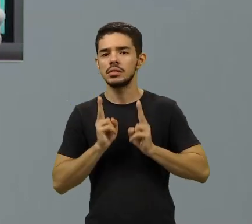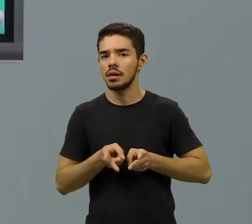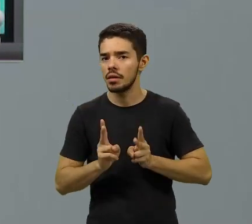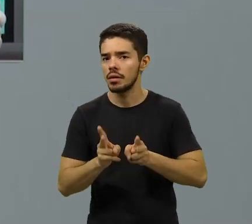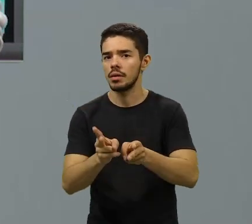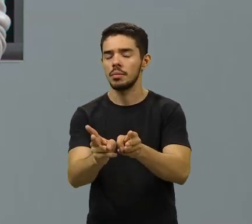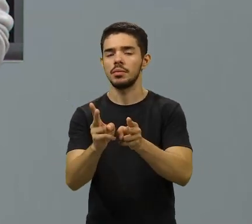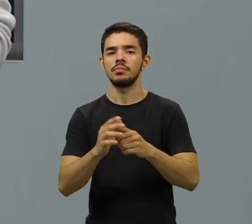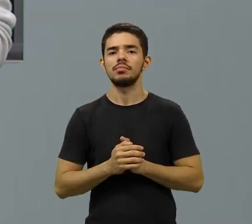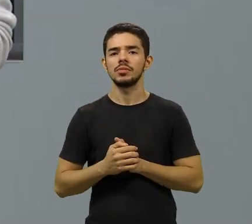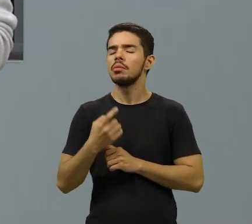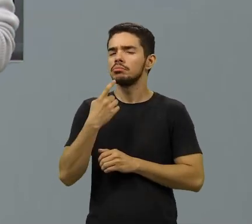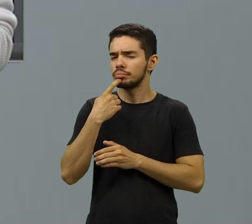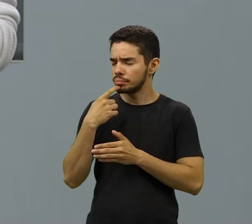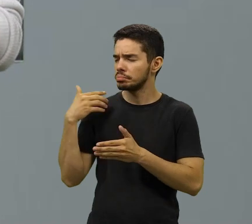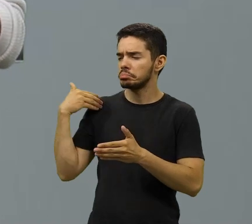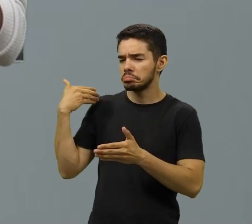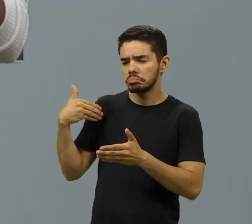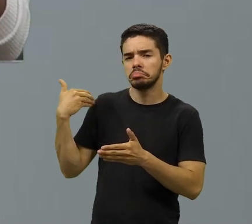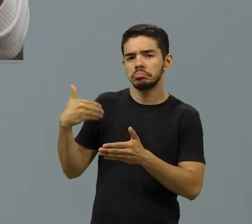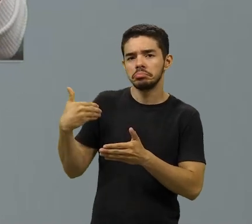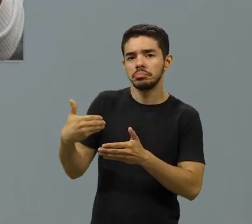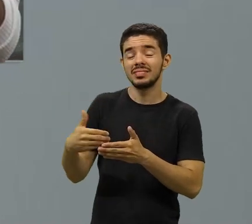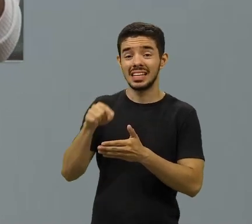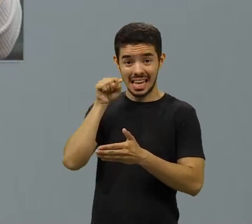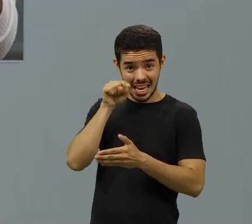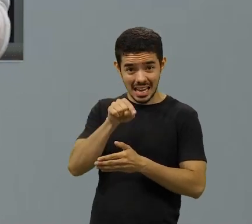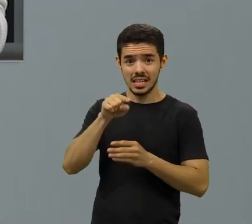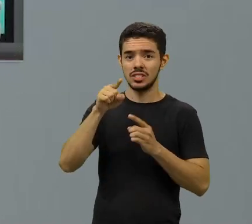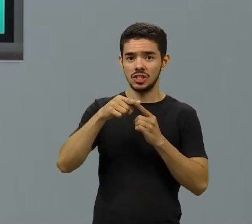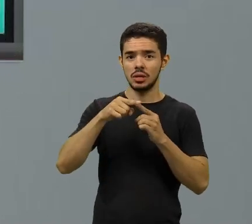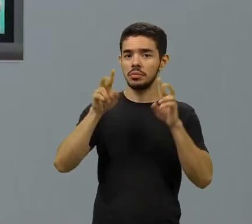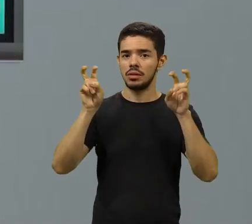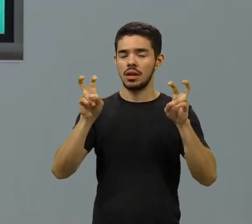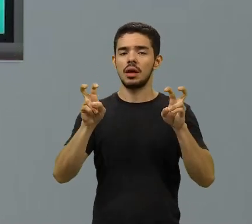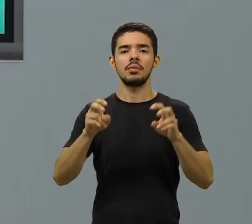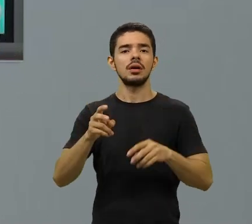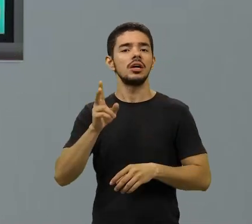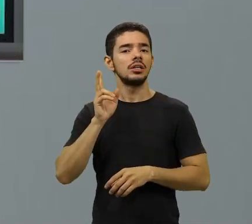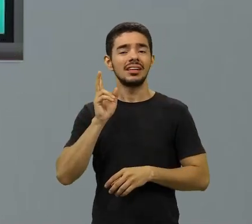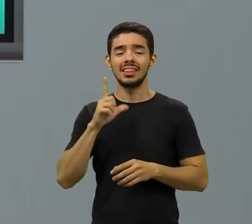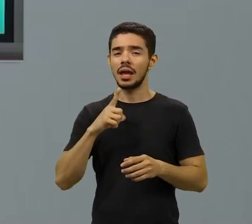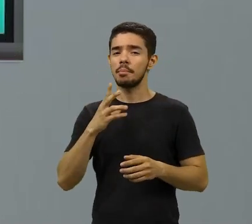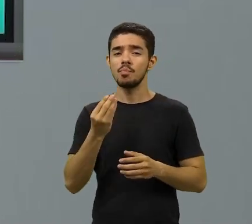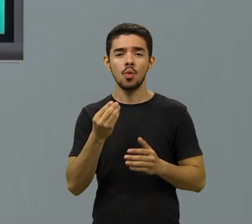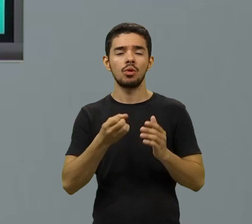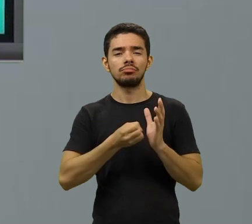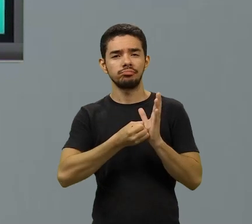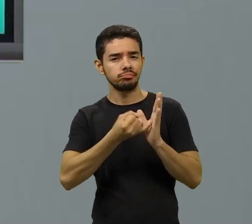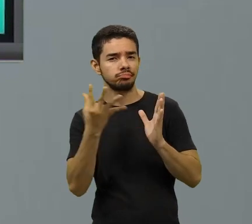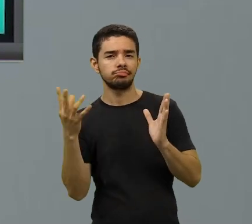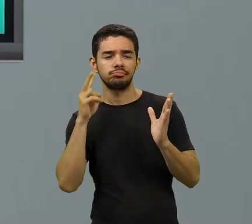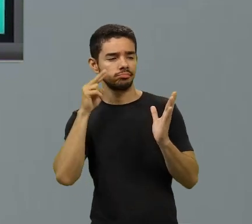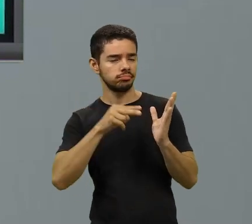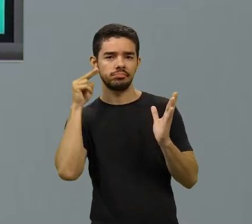contínua, e durante os últimos anos essa foi a temática mais vista no Enem. Nós falaremos hoje sobre